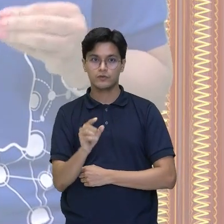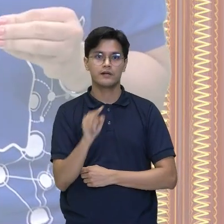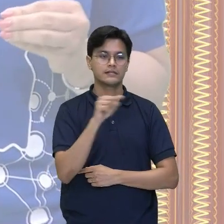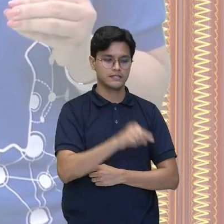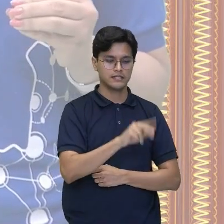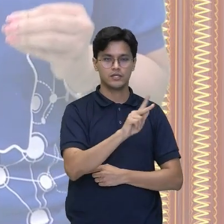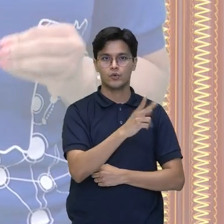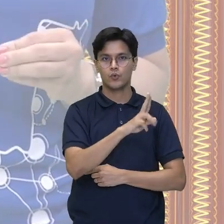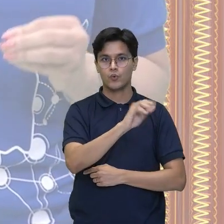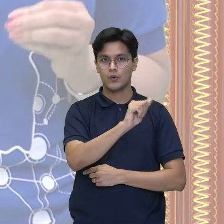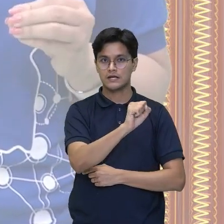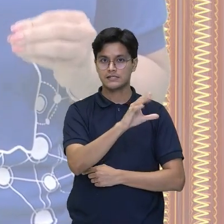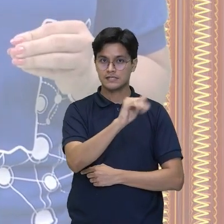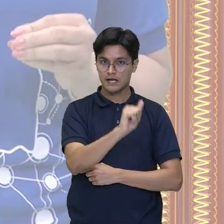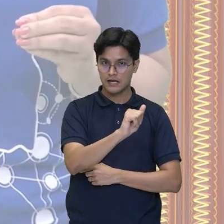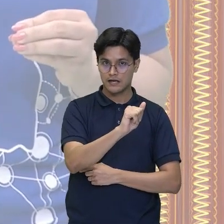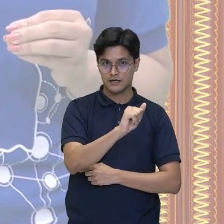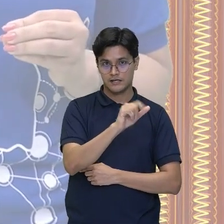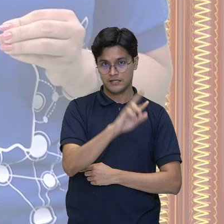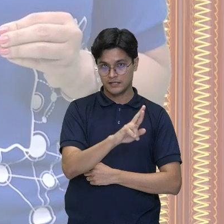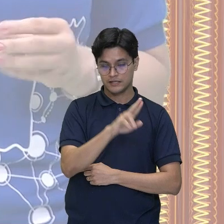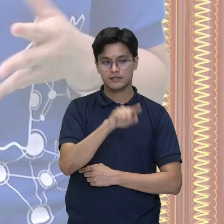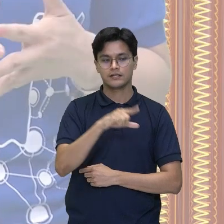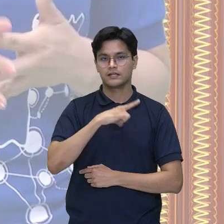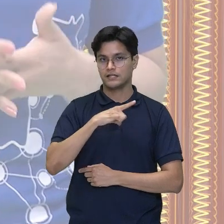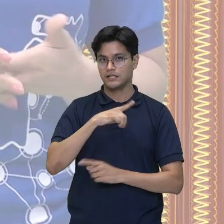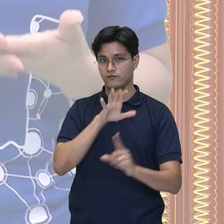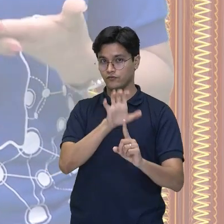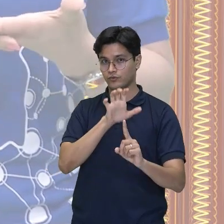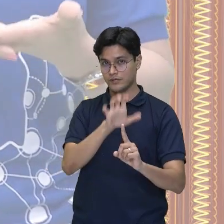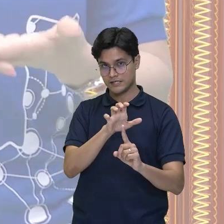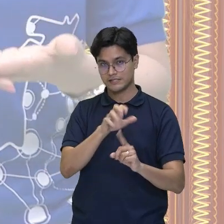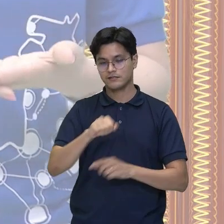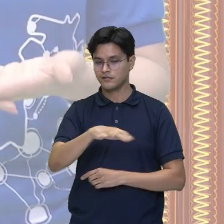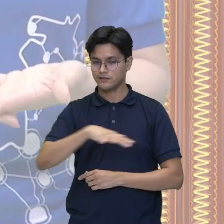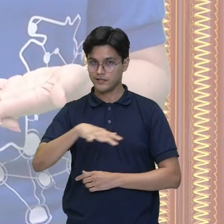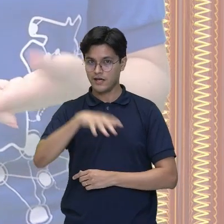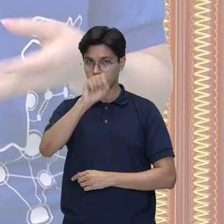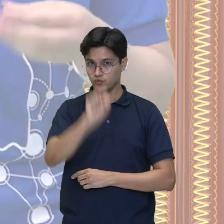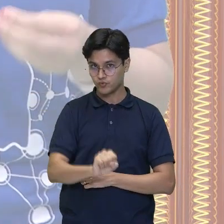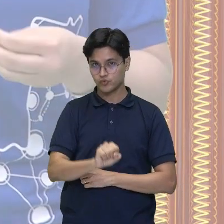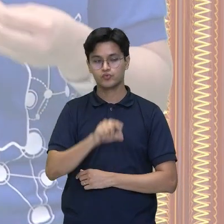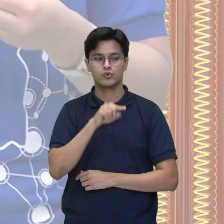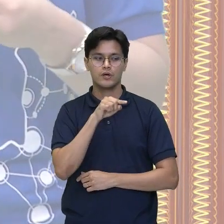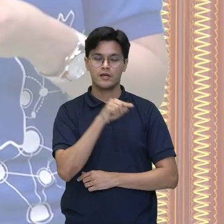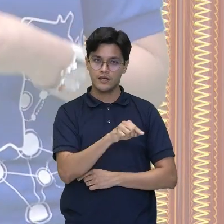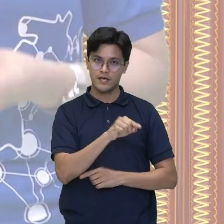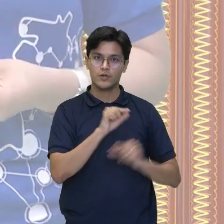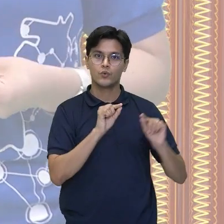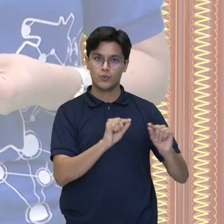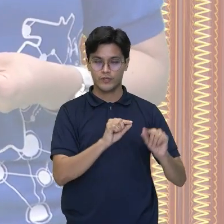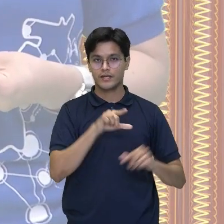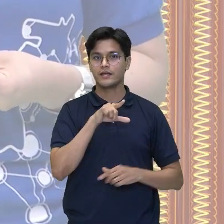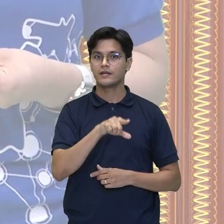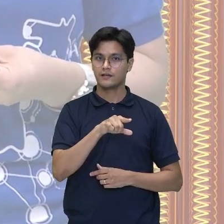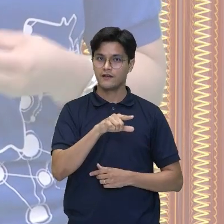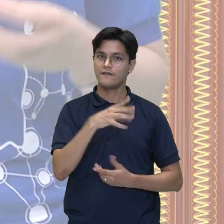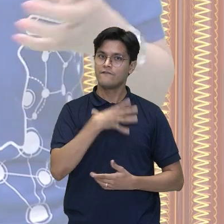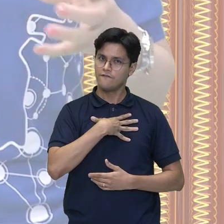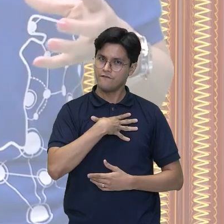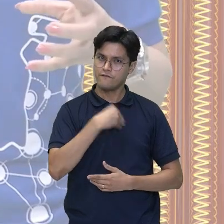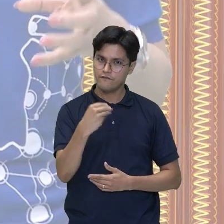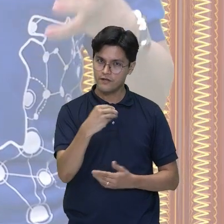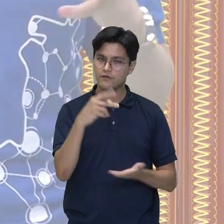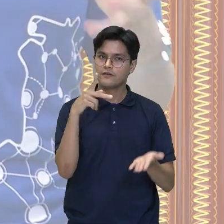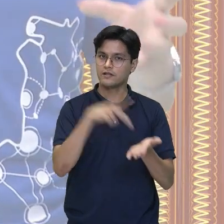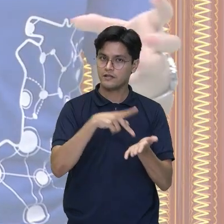tinha grande influência sobre as terras do sul. E ele era considerado o filho legítimo do imperador.